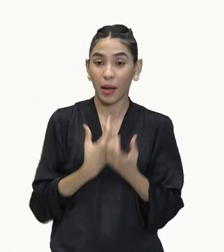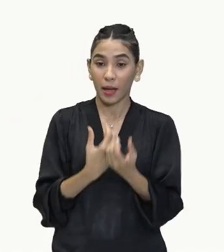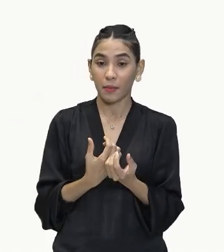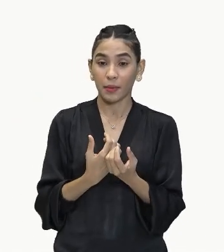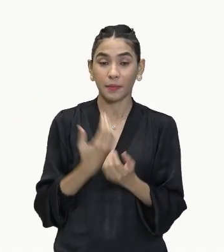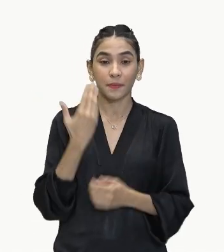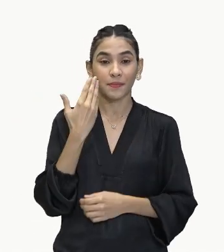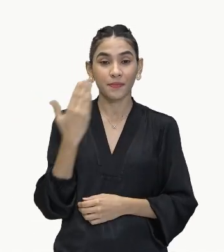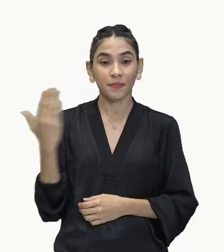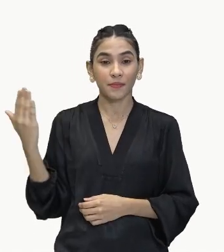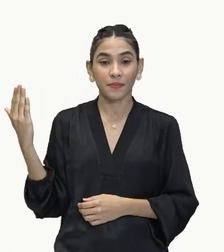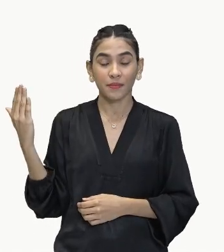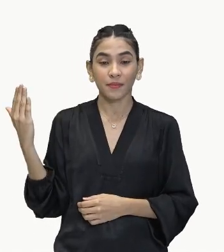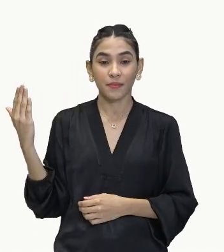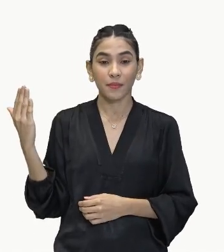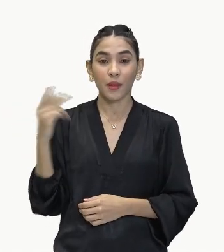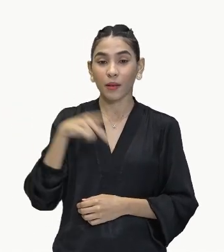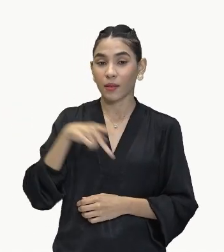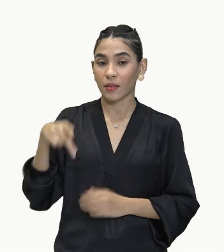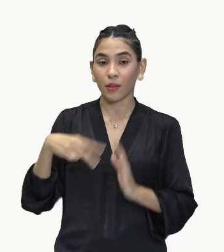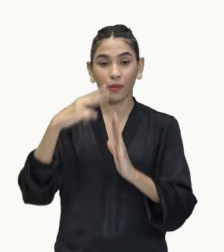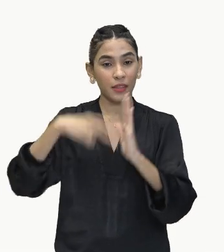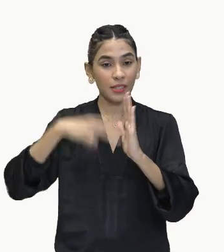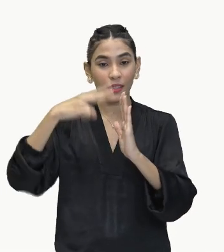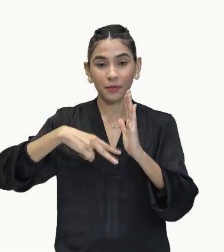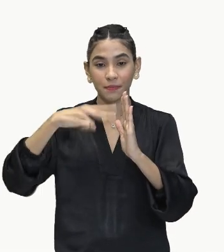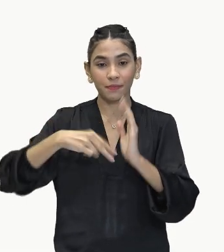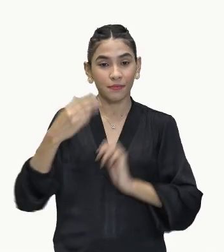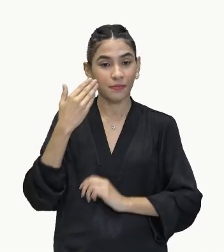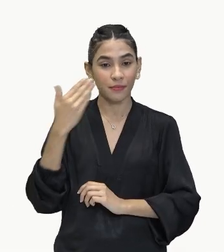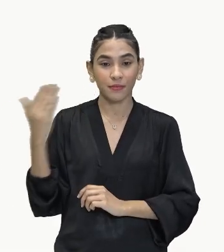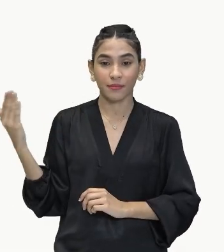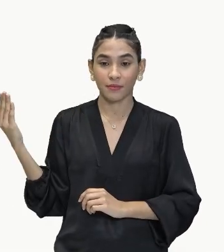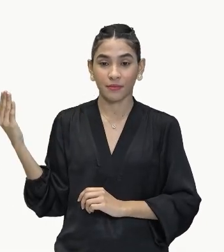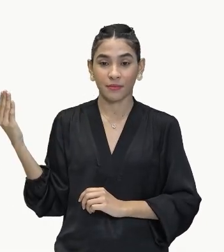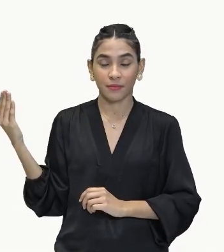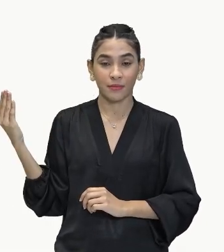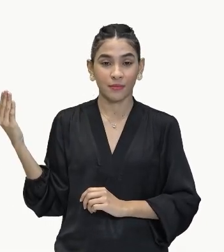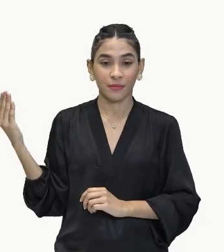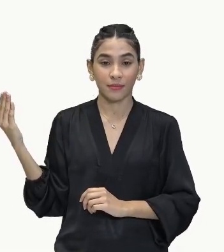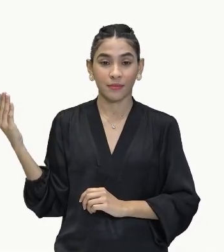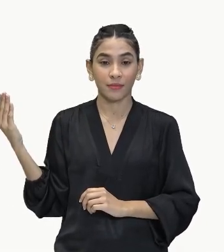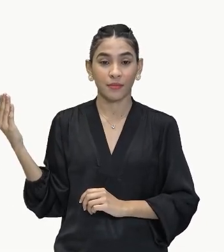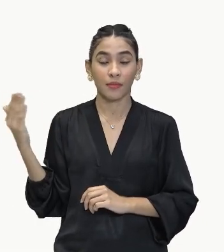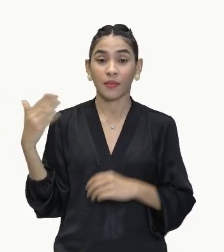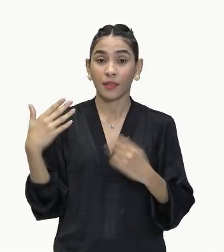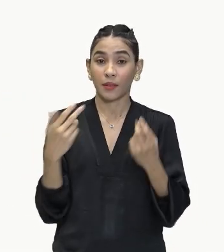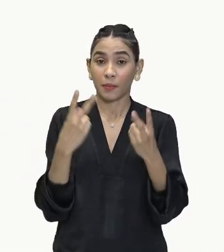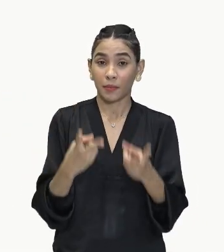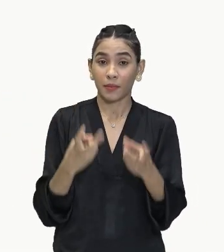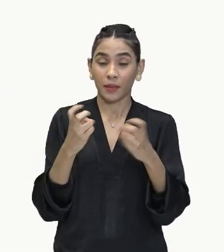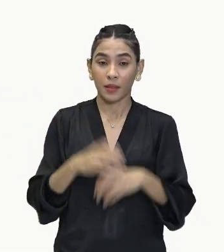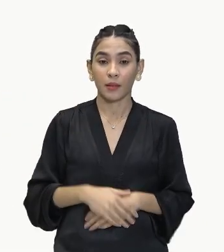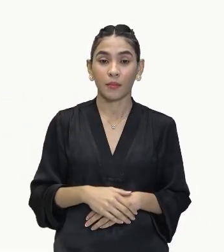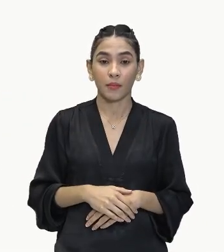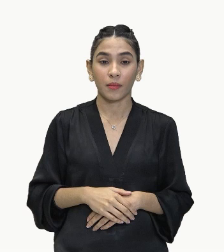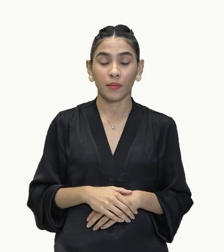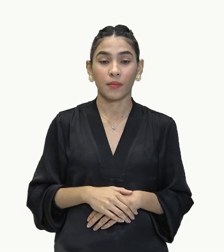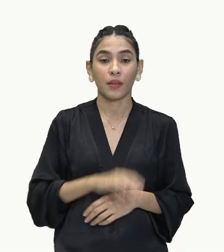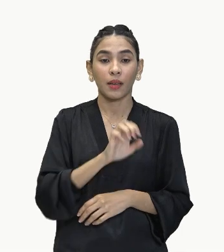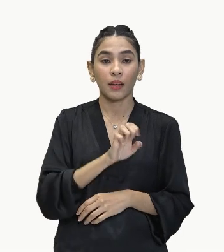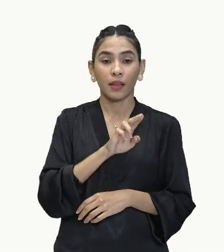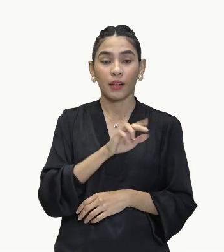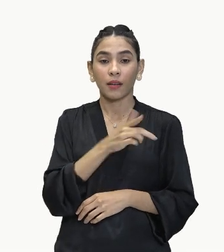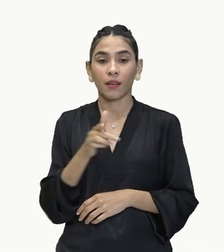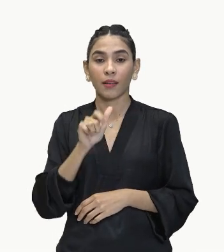o sapo tanoeiro parnasiano aguado. Nesse momento, então, o eu lírico está se referindo